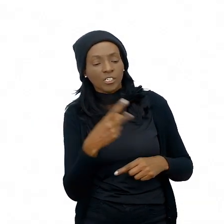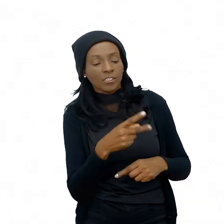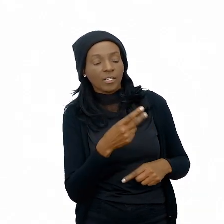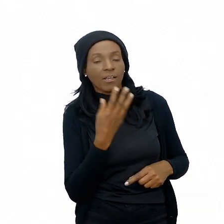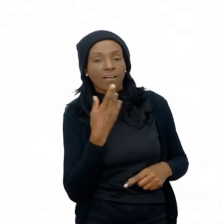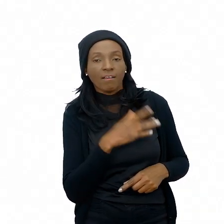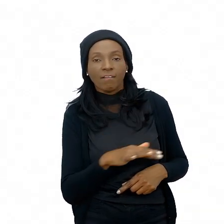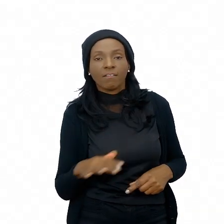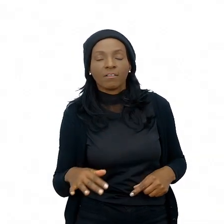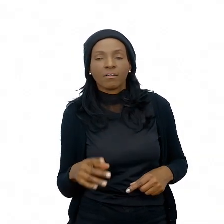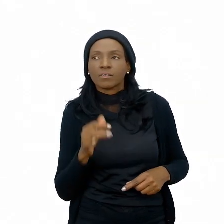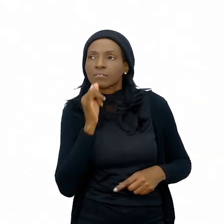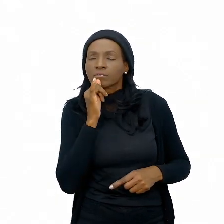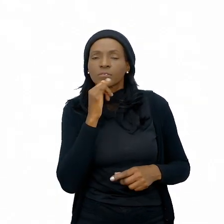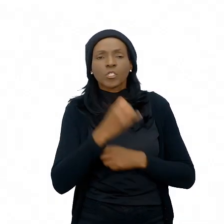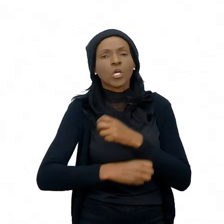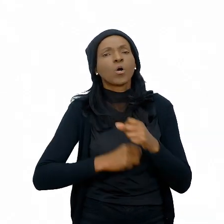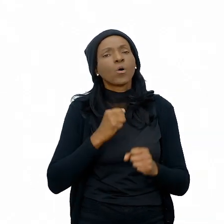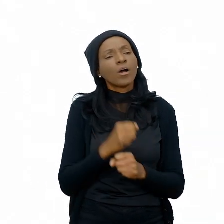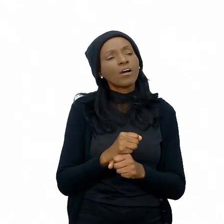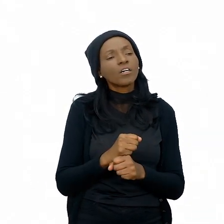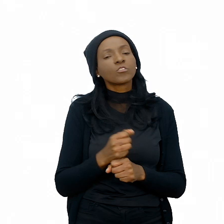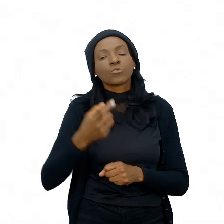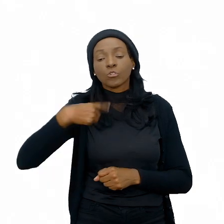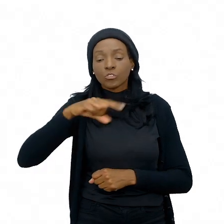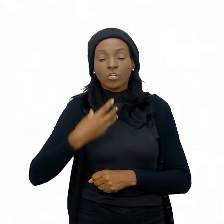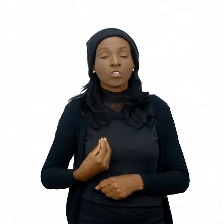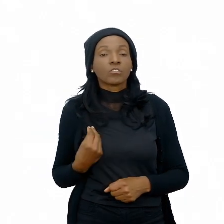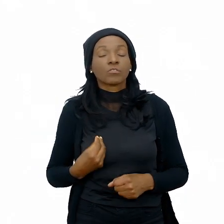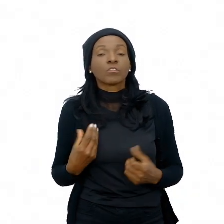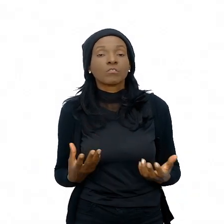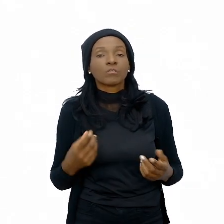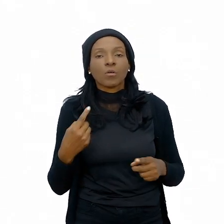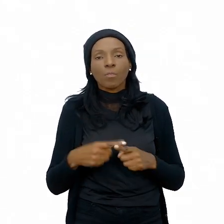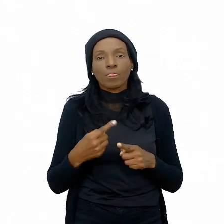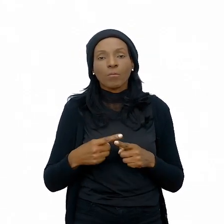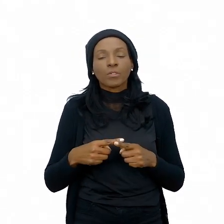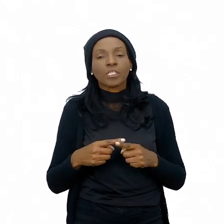o ano que estamos, porque colocamos no cabeçalho